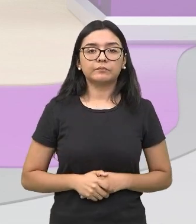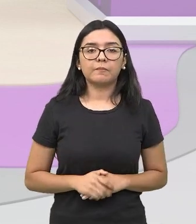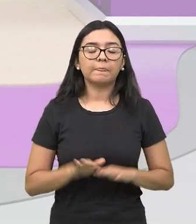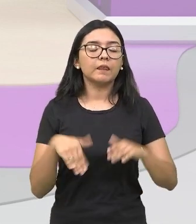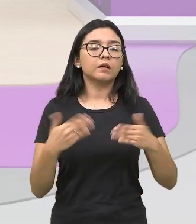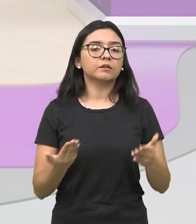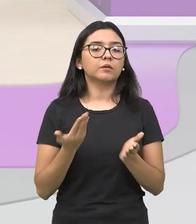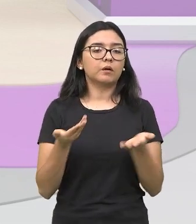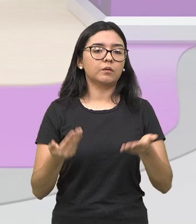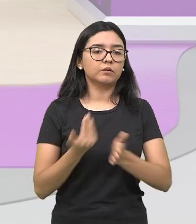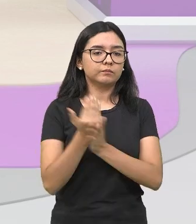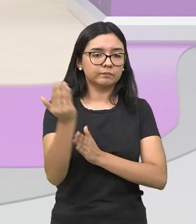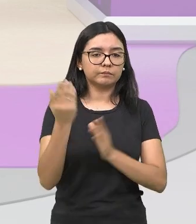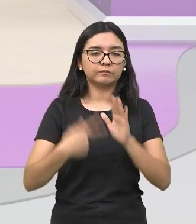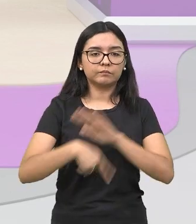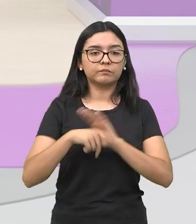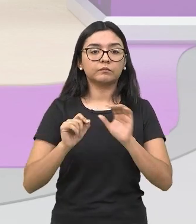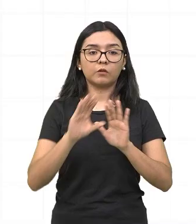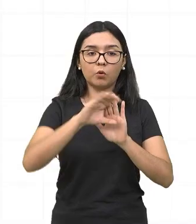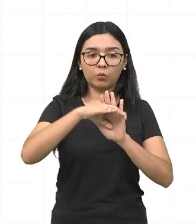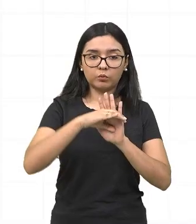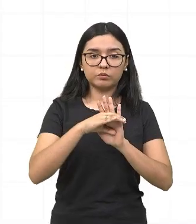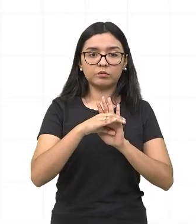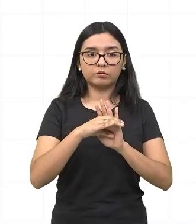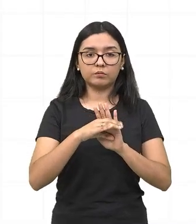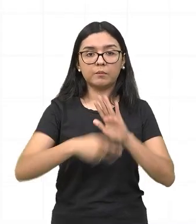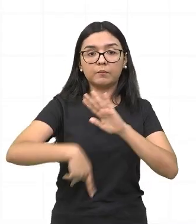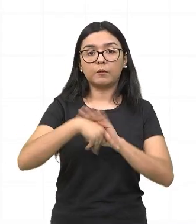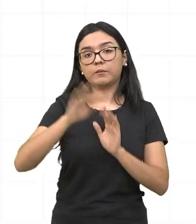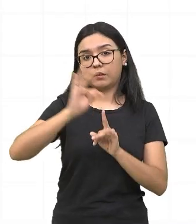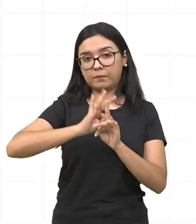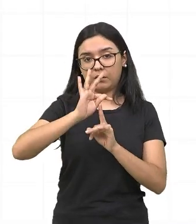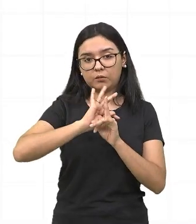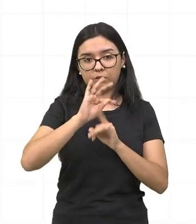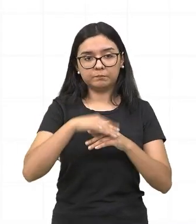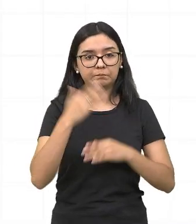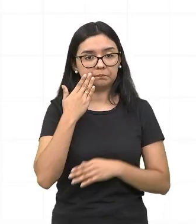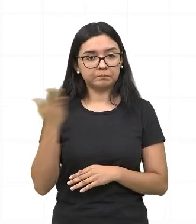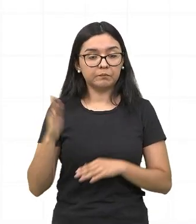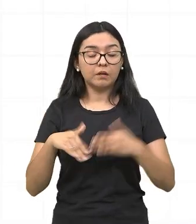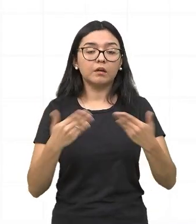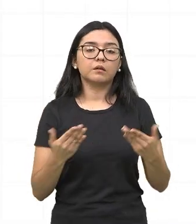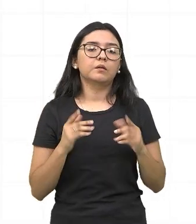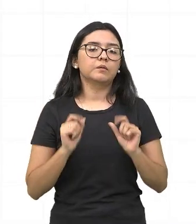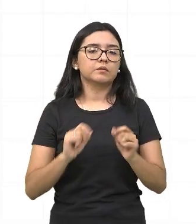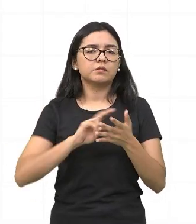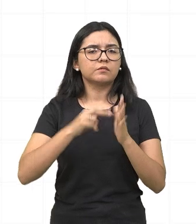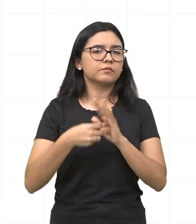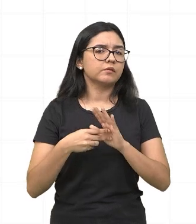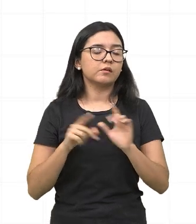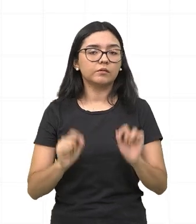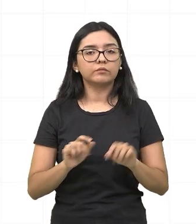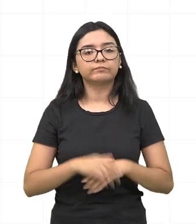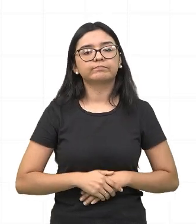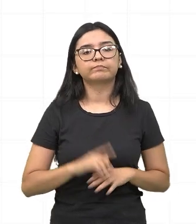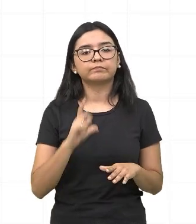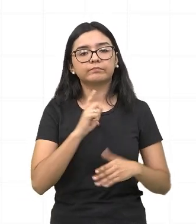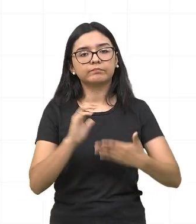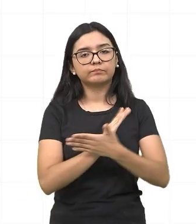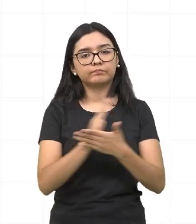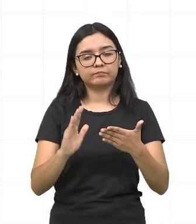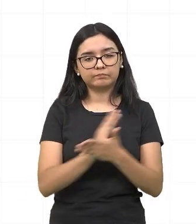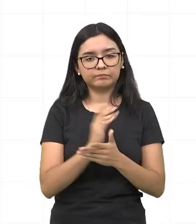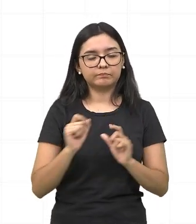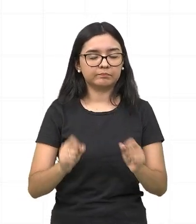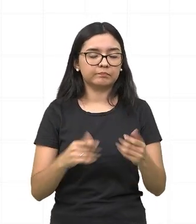Vamos então à definição de medida de temperatura. Bom, alunos, há muitas situações, olha